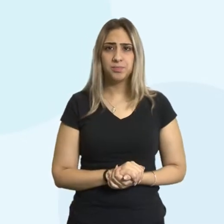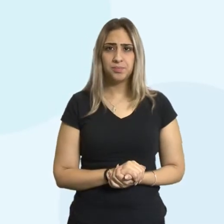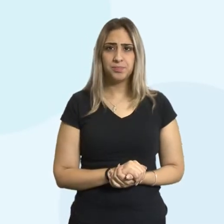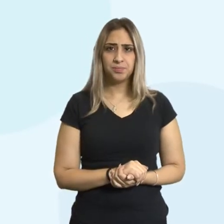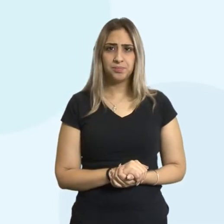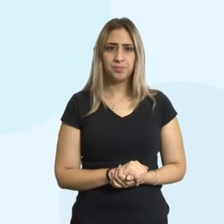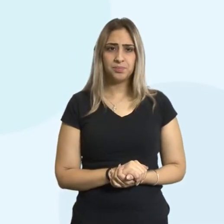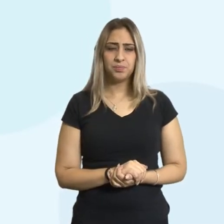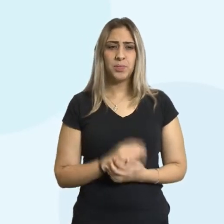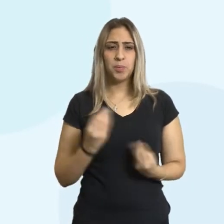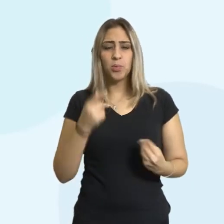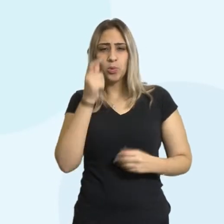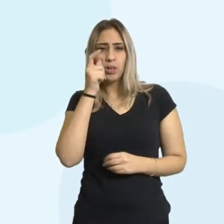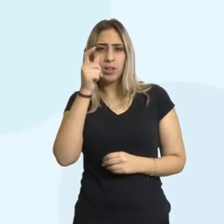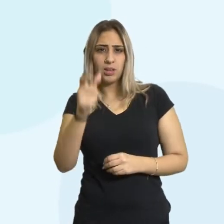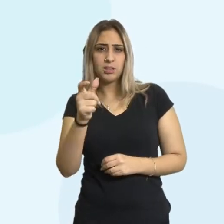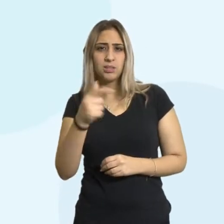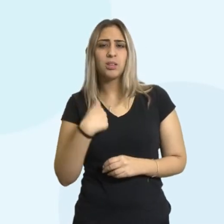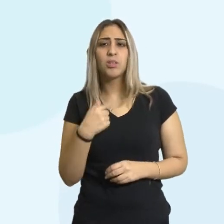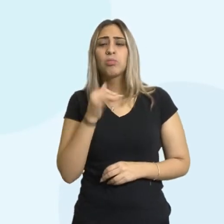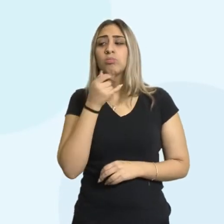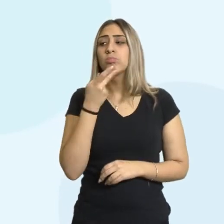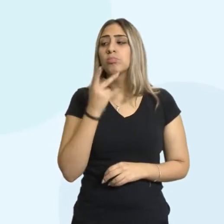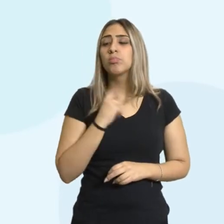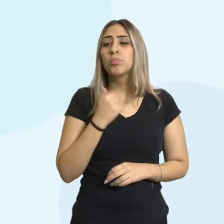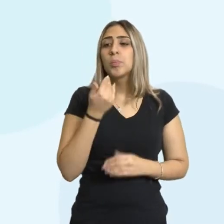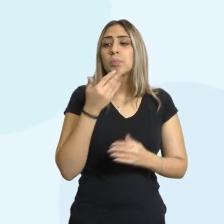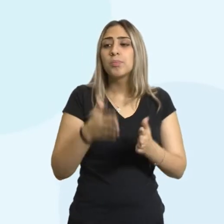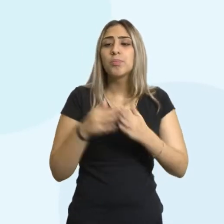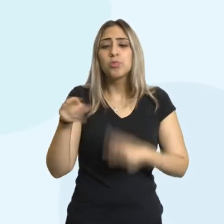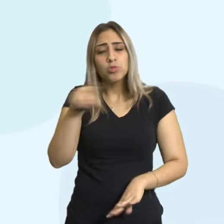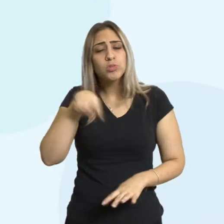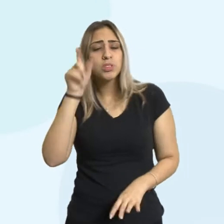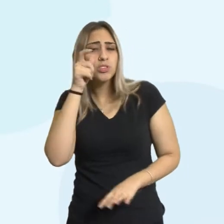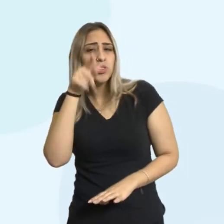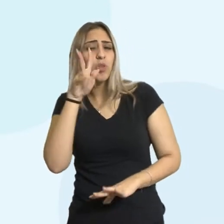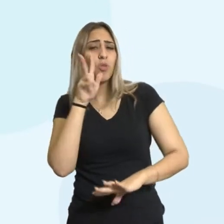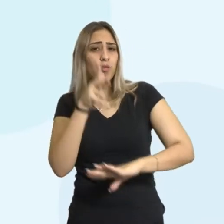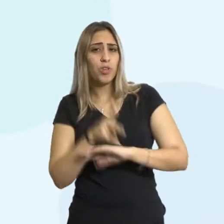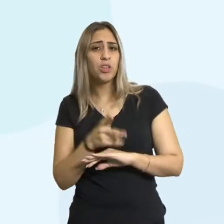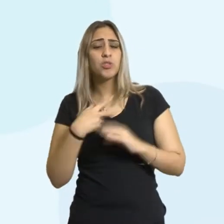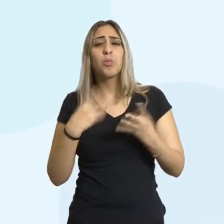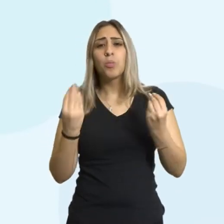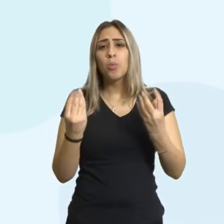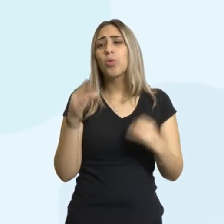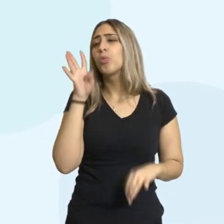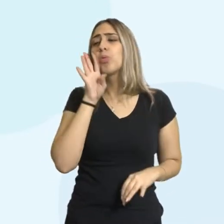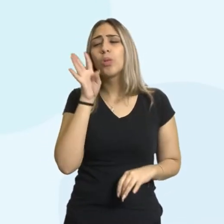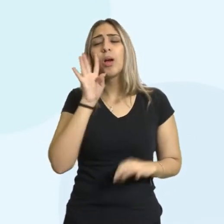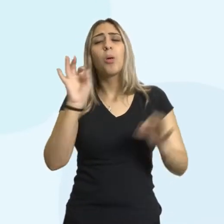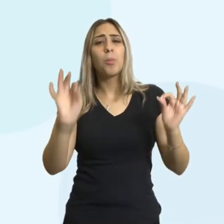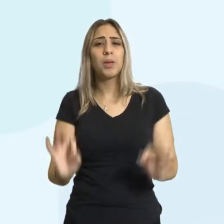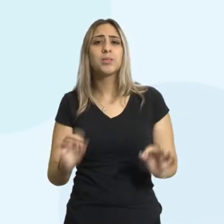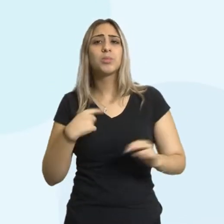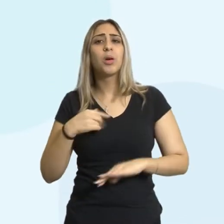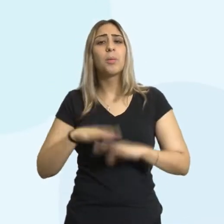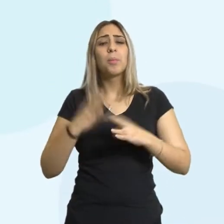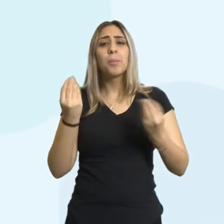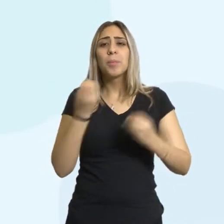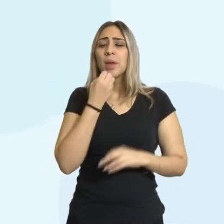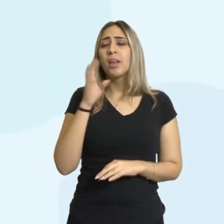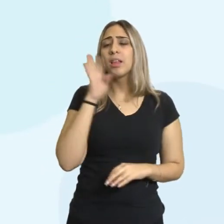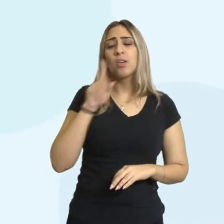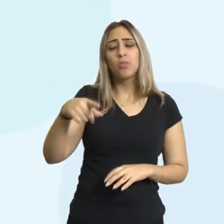É bem interessante eu recomendo professores vocês assistirem esse vídeo que é muito legal mesmo e é bem legal